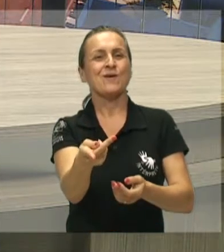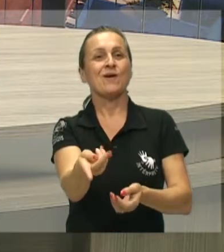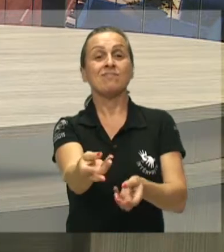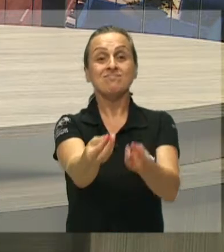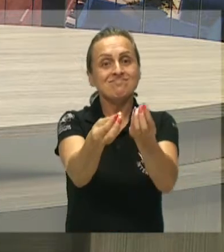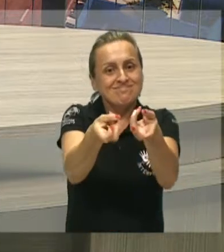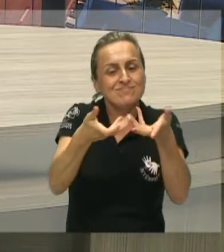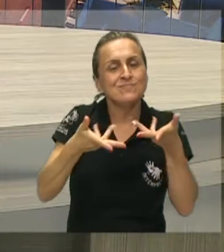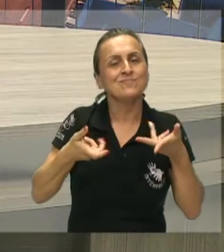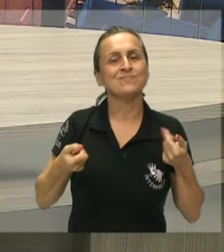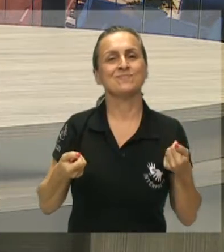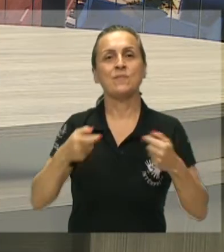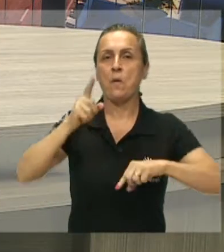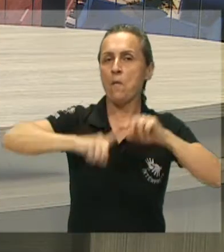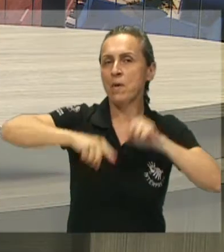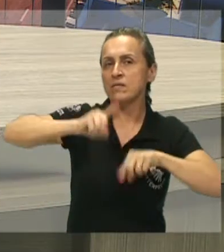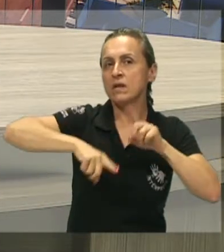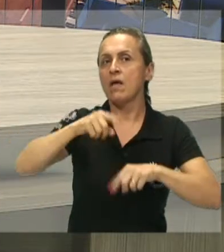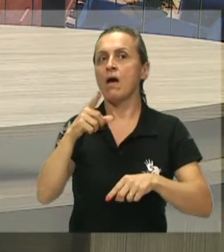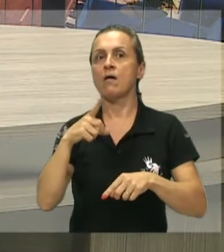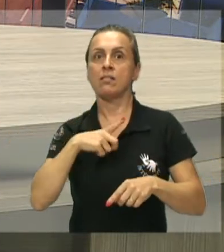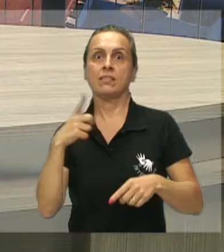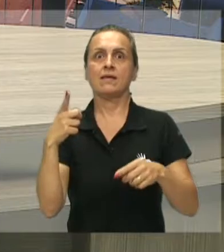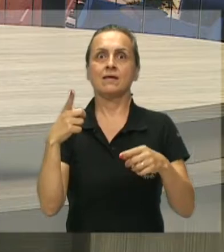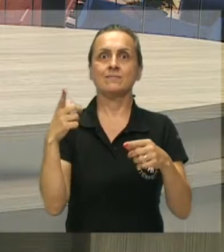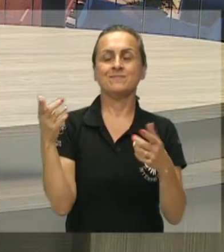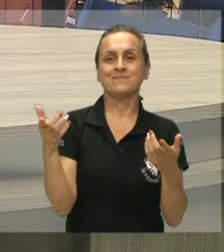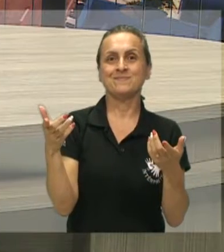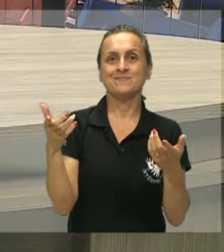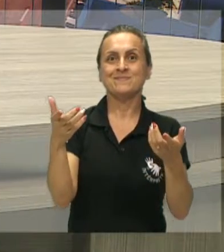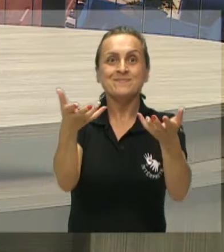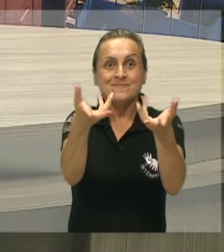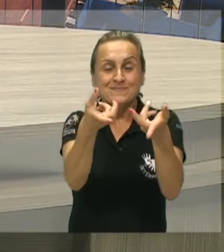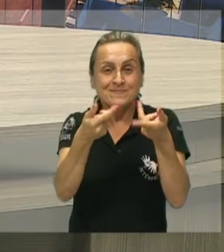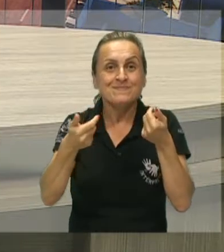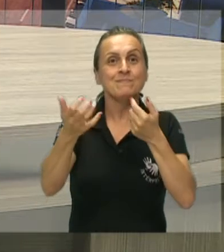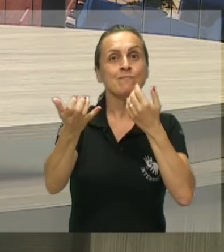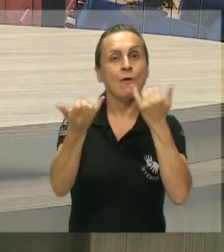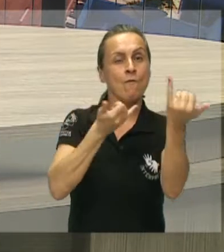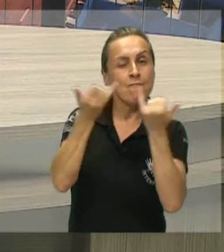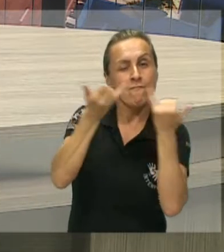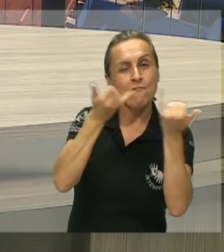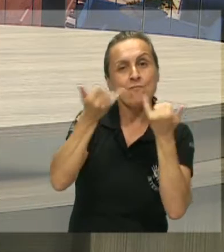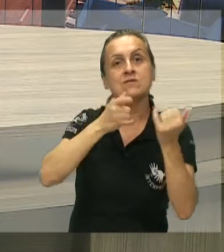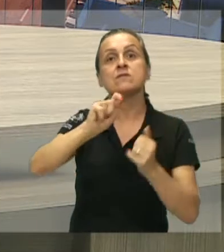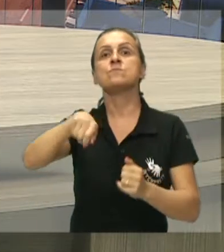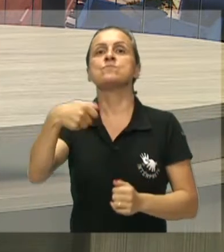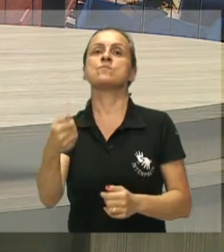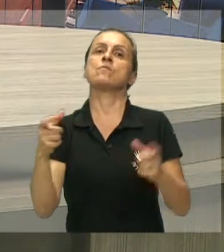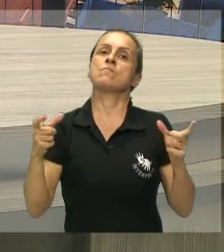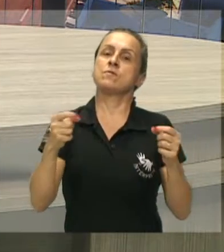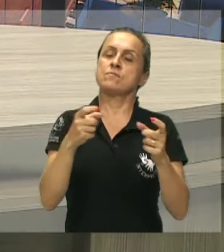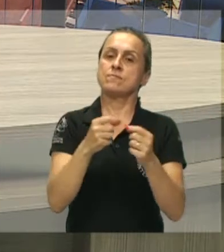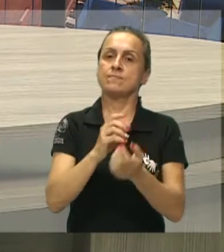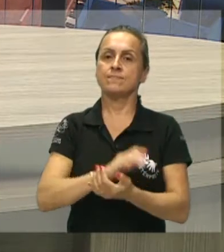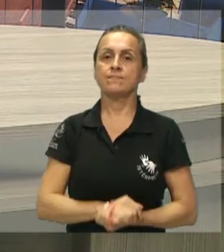algumas informações importantes a respeito do câncer de próstata. Bom, eu tenho alguns slides para serem apresentados. Eu peço